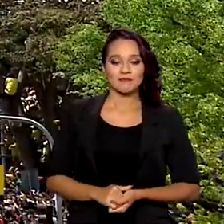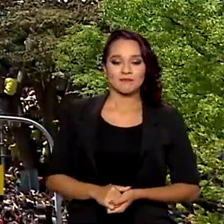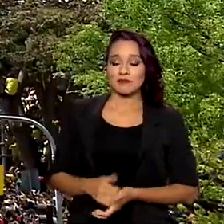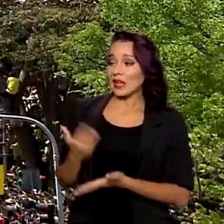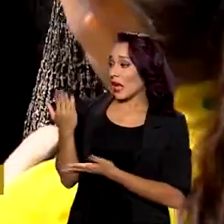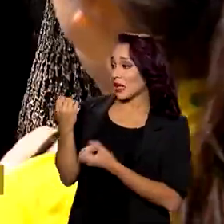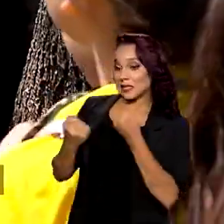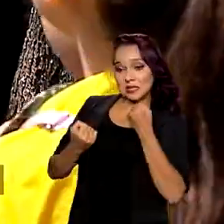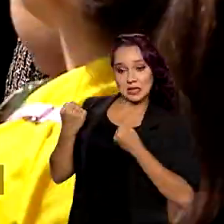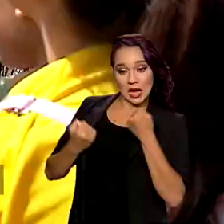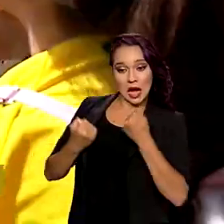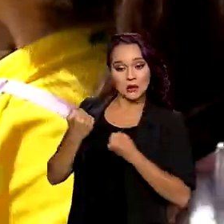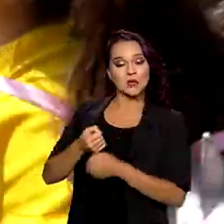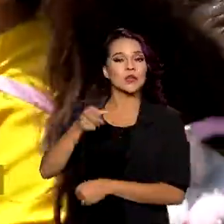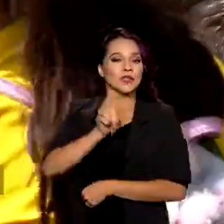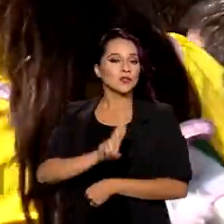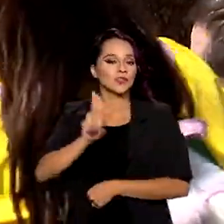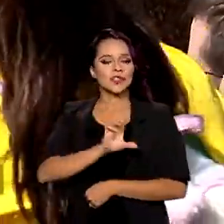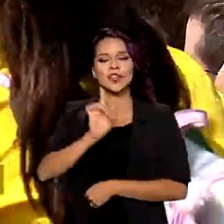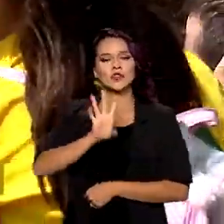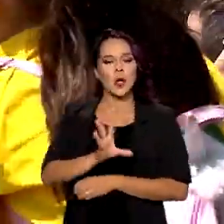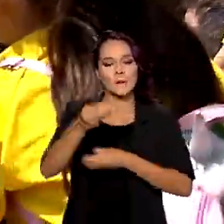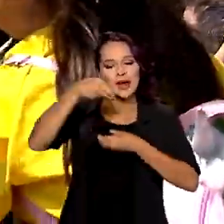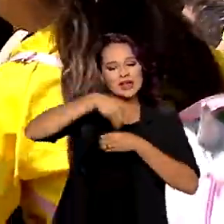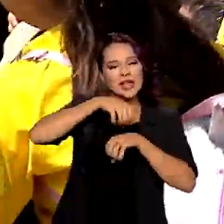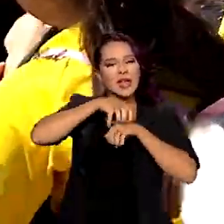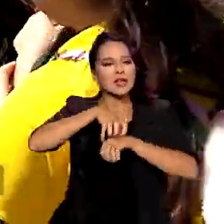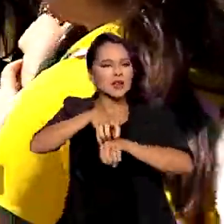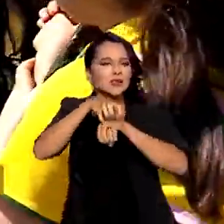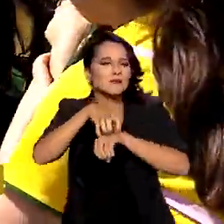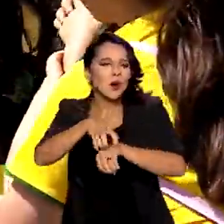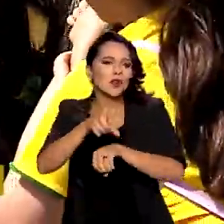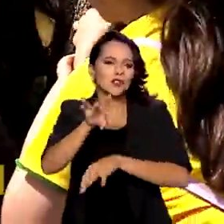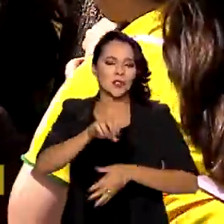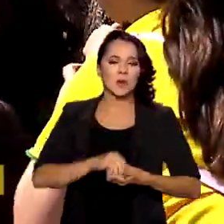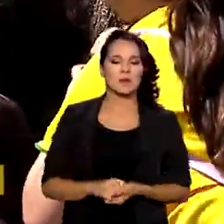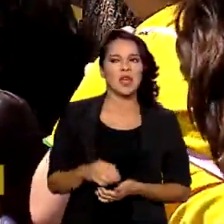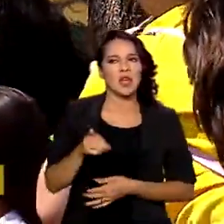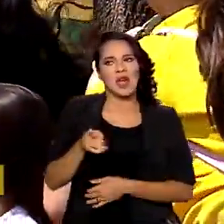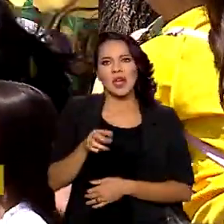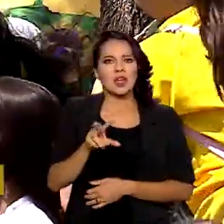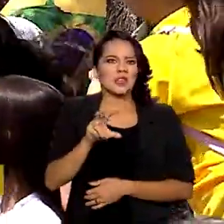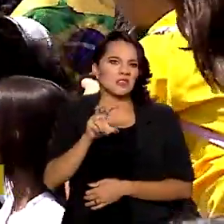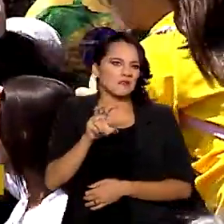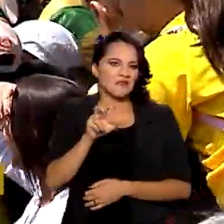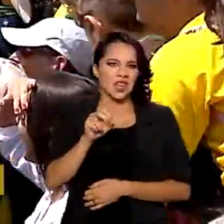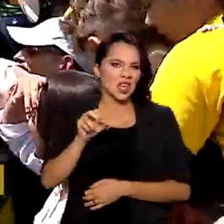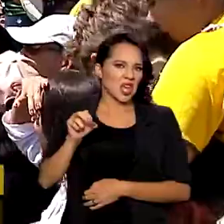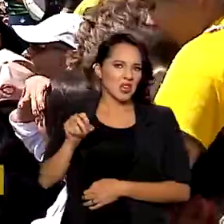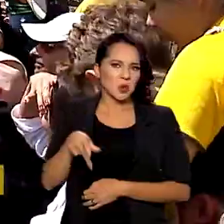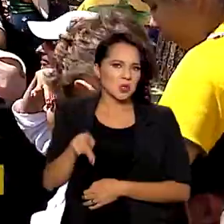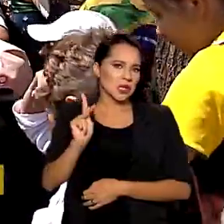esses veículos são utilizados só para o transporte. A viatura de meia tonelada.